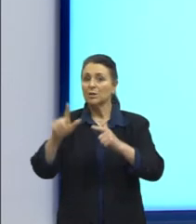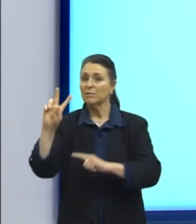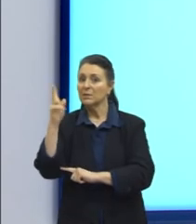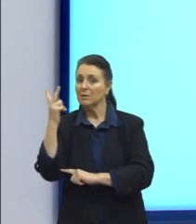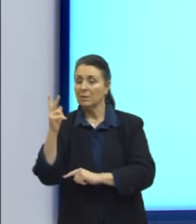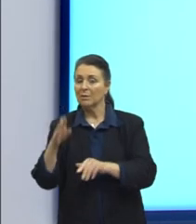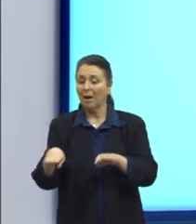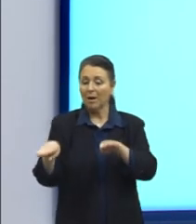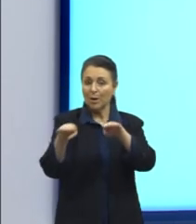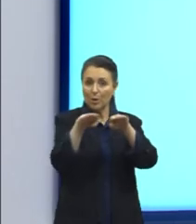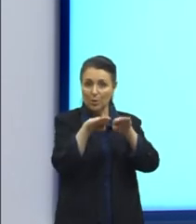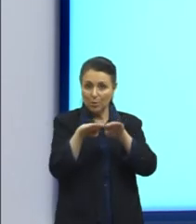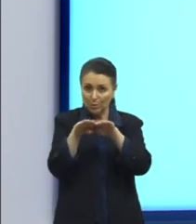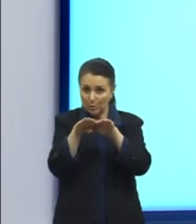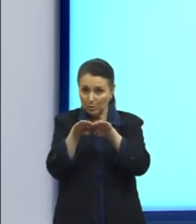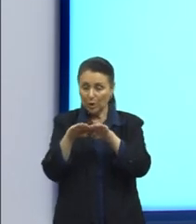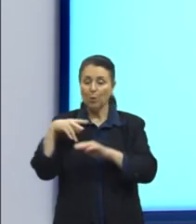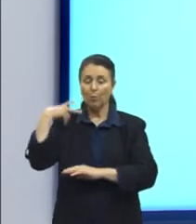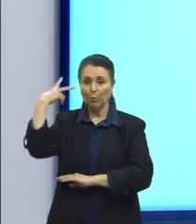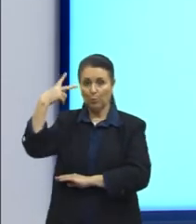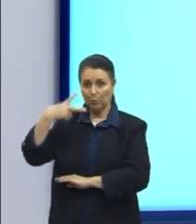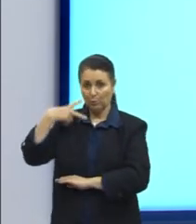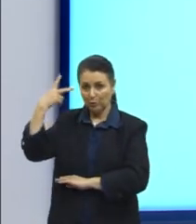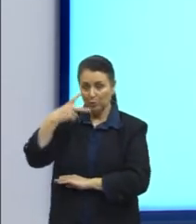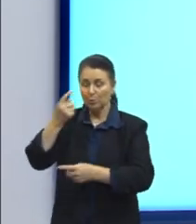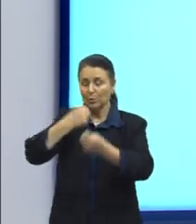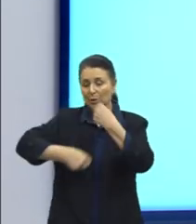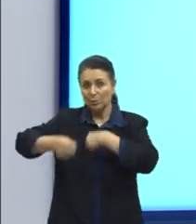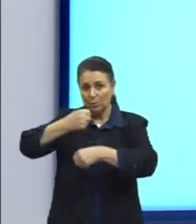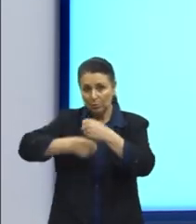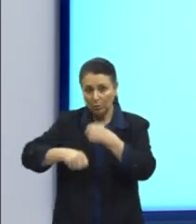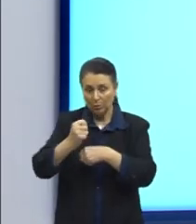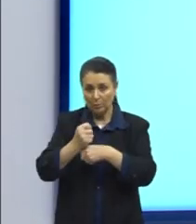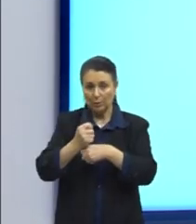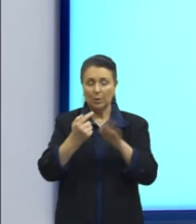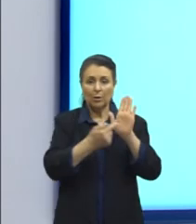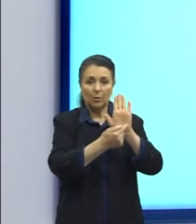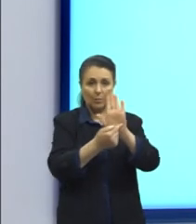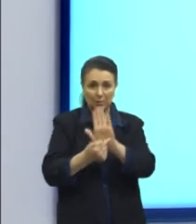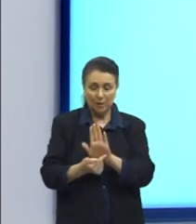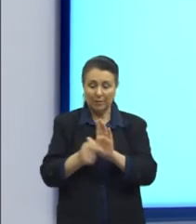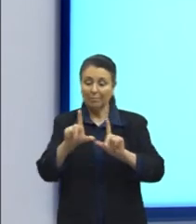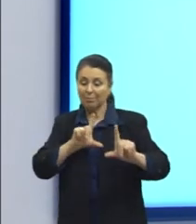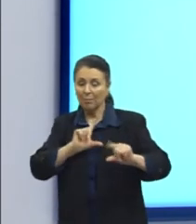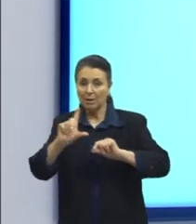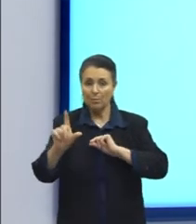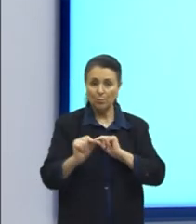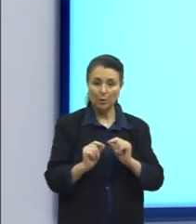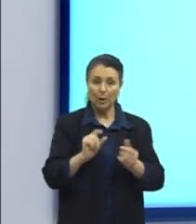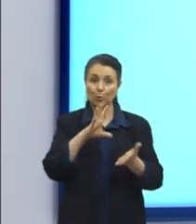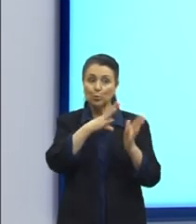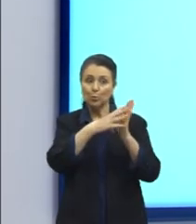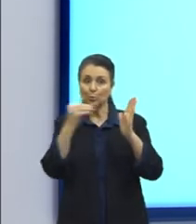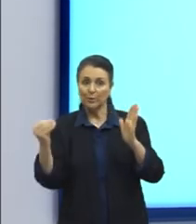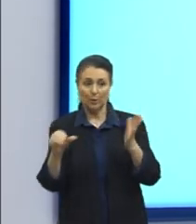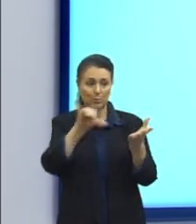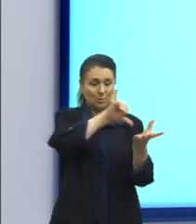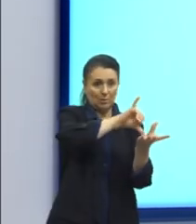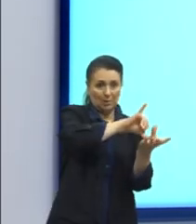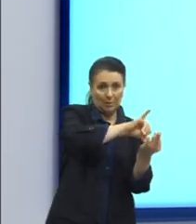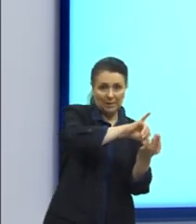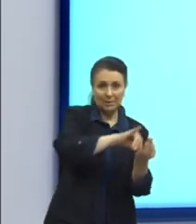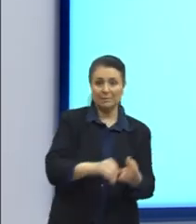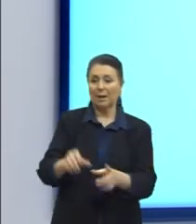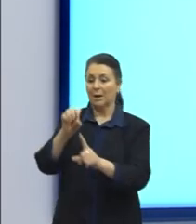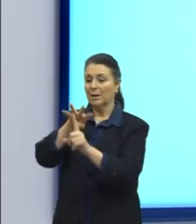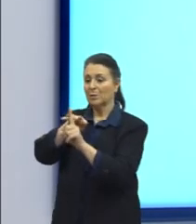igualmente os âmbitos político e econômico que se refletia pela opção entre os modelos capitalista e